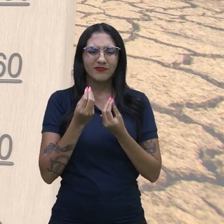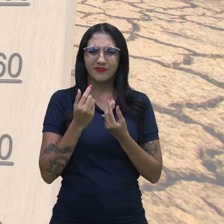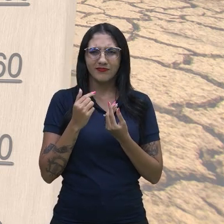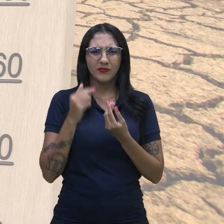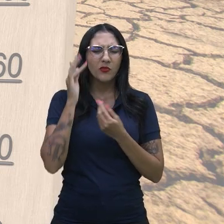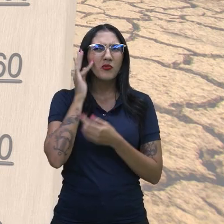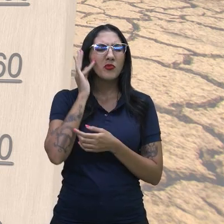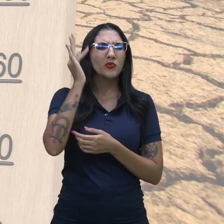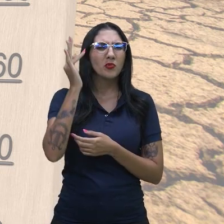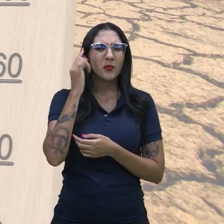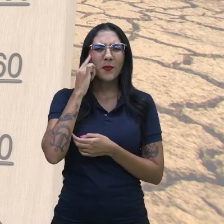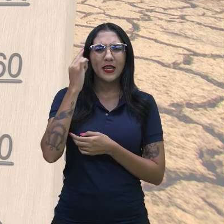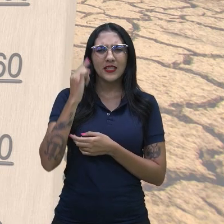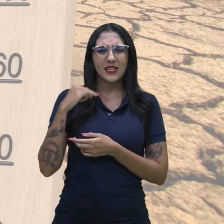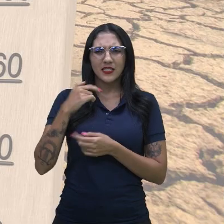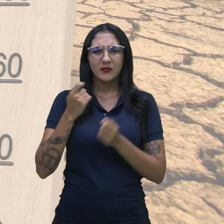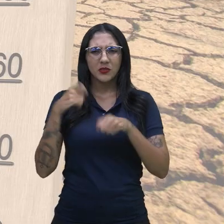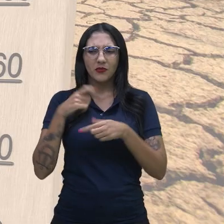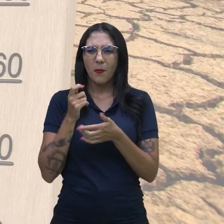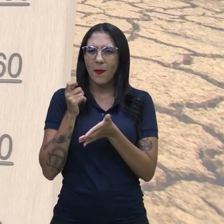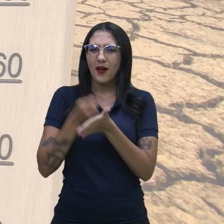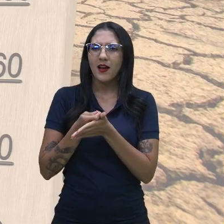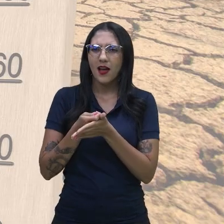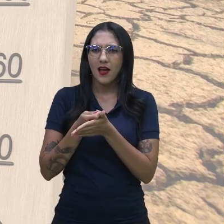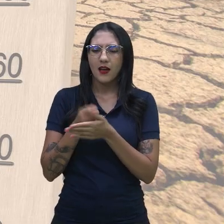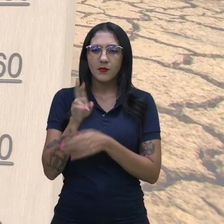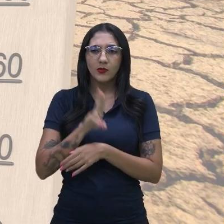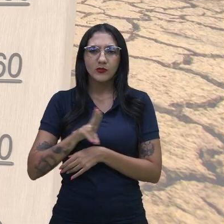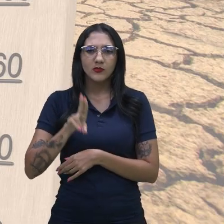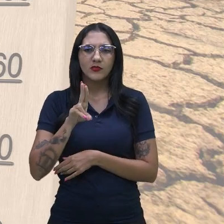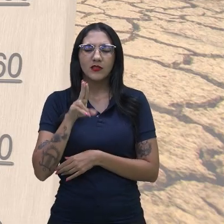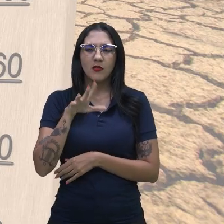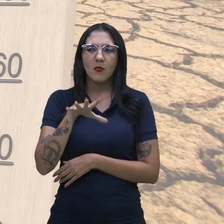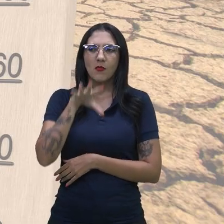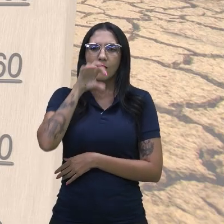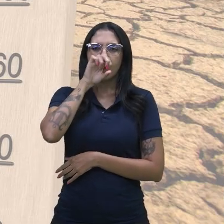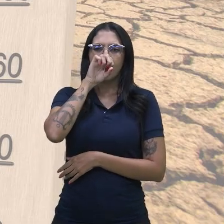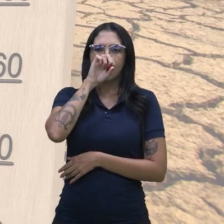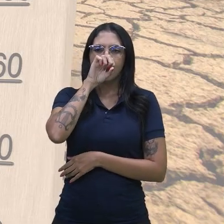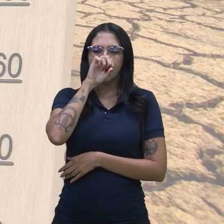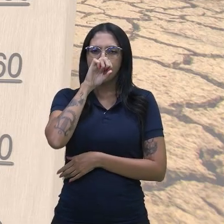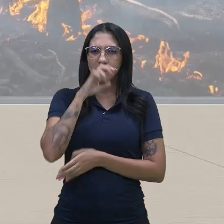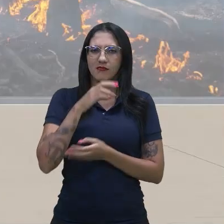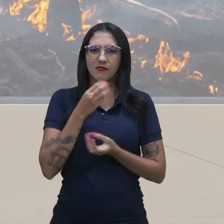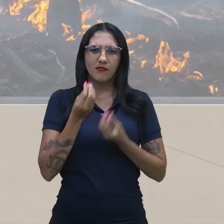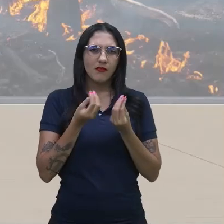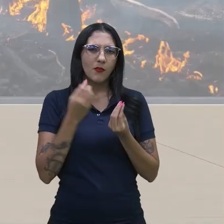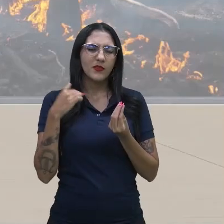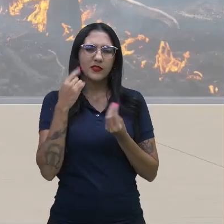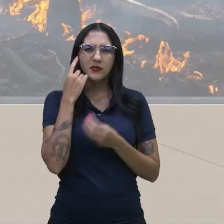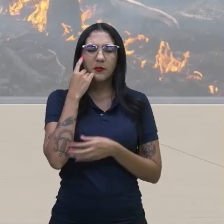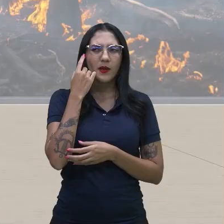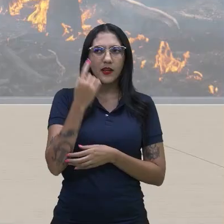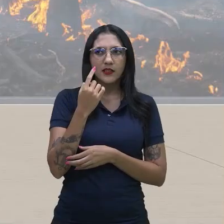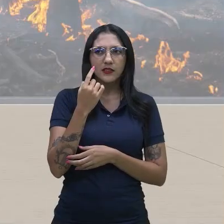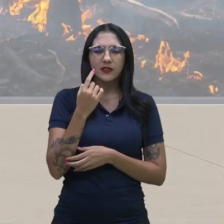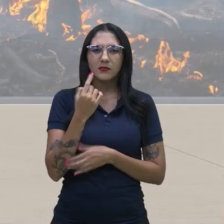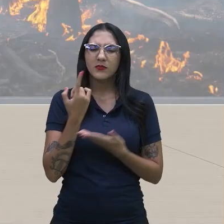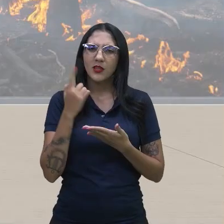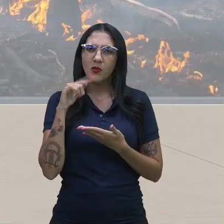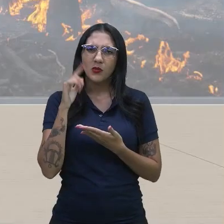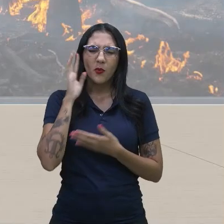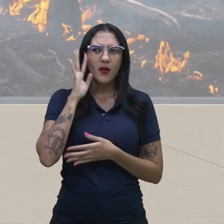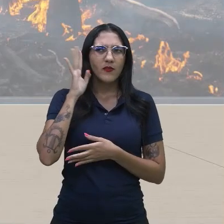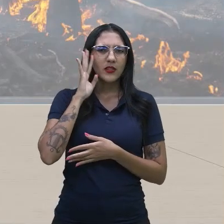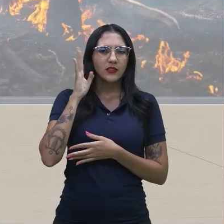ar que nós respiramos um dia? Quem vai ter direito a respirar, a viver nesse mundo? Então, são problemas, né, filosóficos,